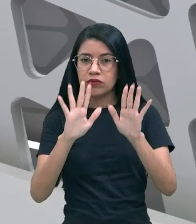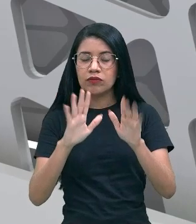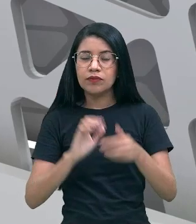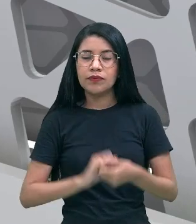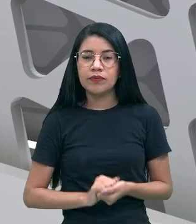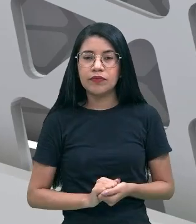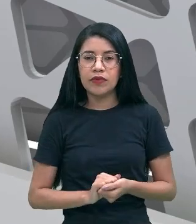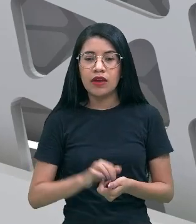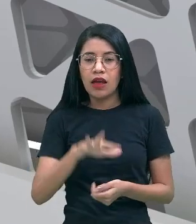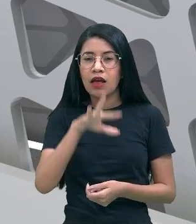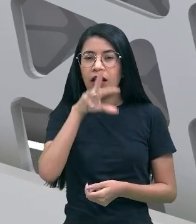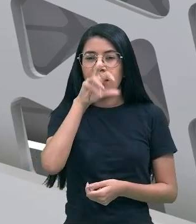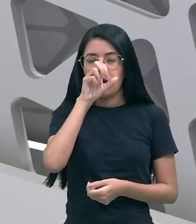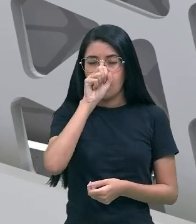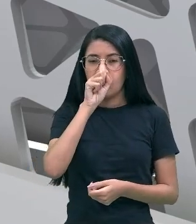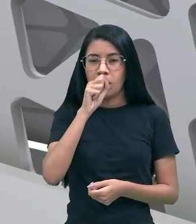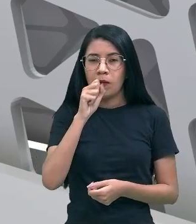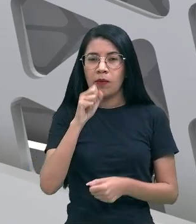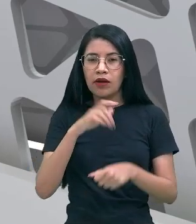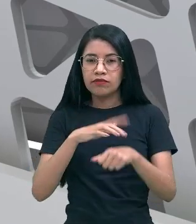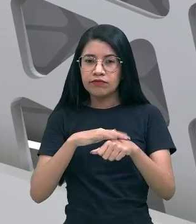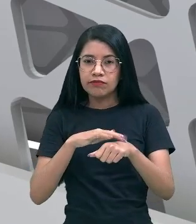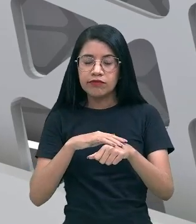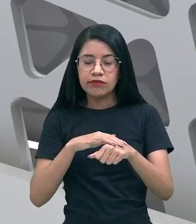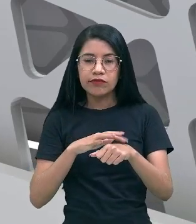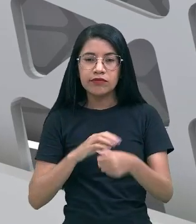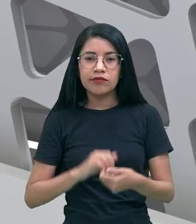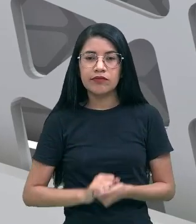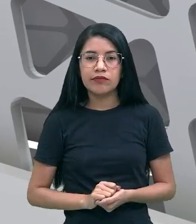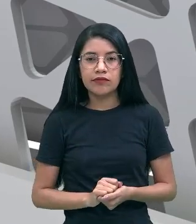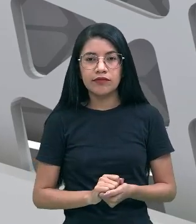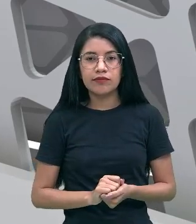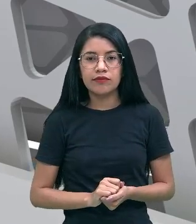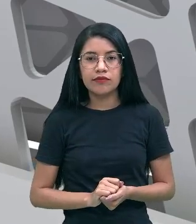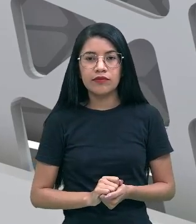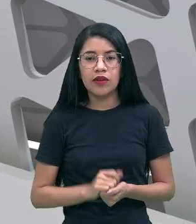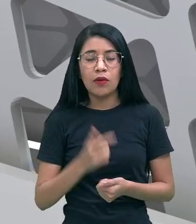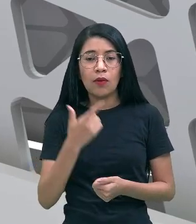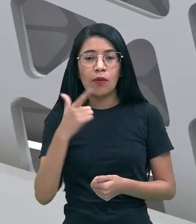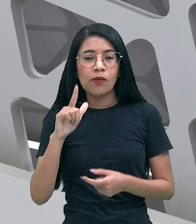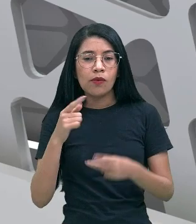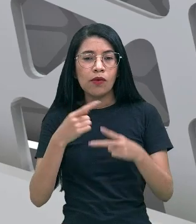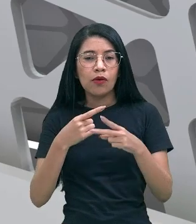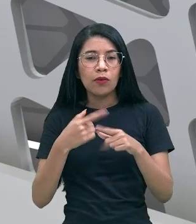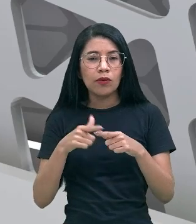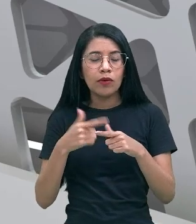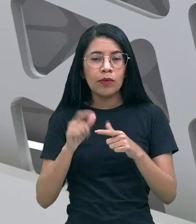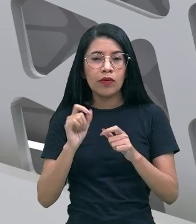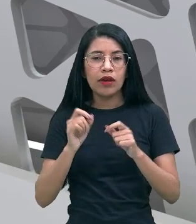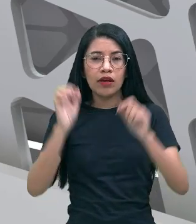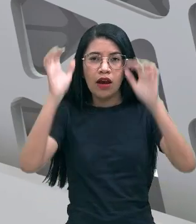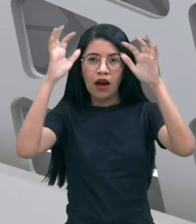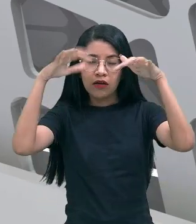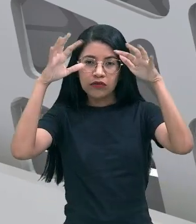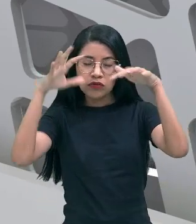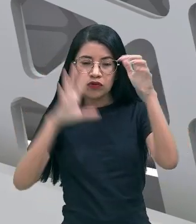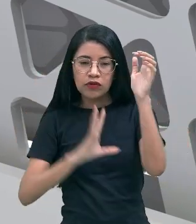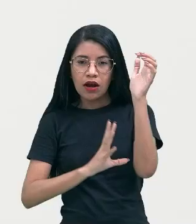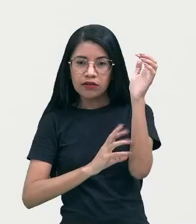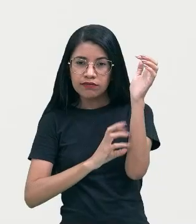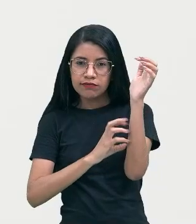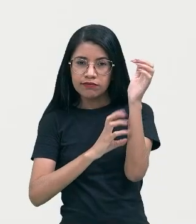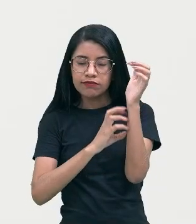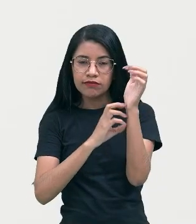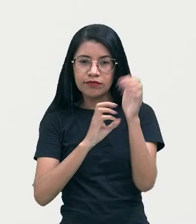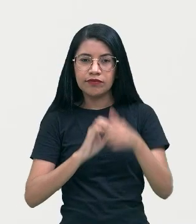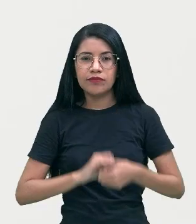A intoxicação por monóxido de carbono. Vamos ver o outro problema? Outro problema é a chuva ácida, tá? Vamos